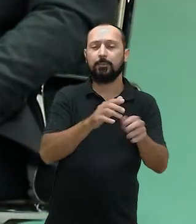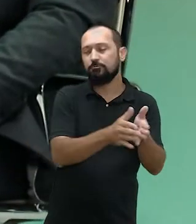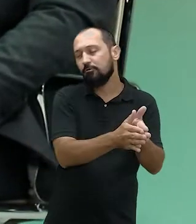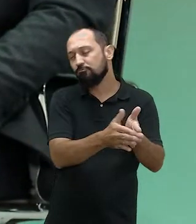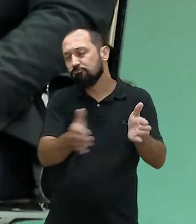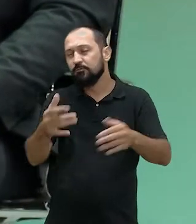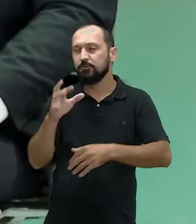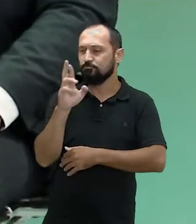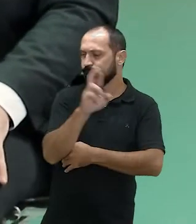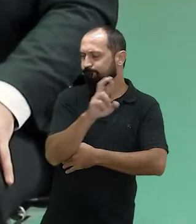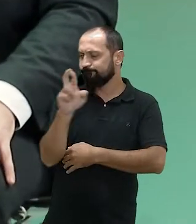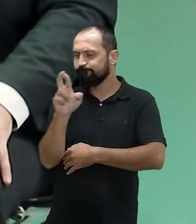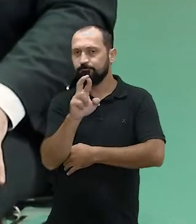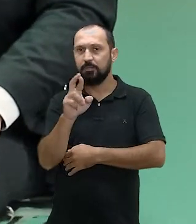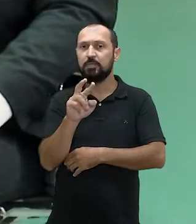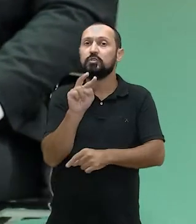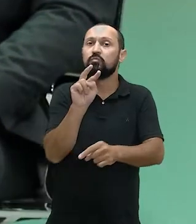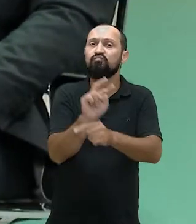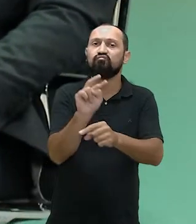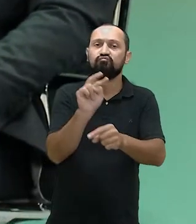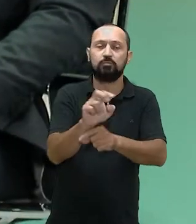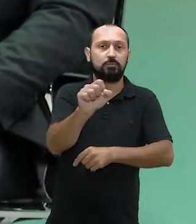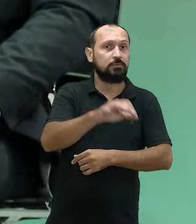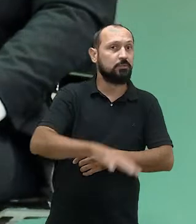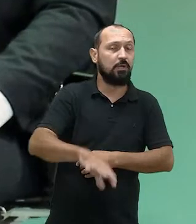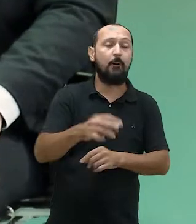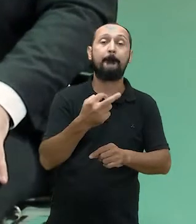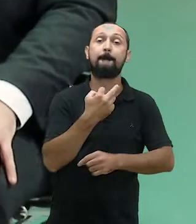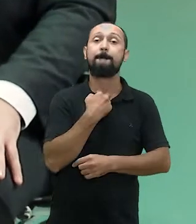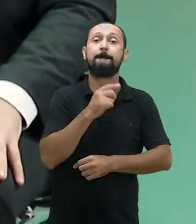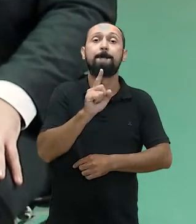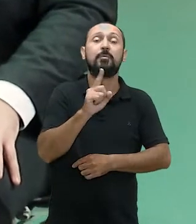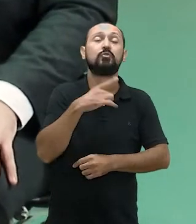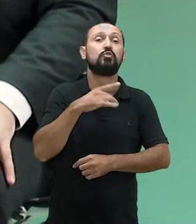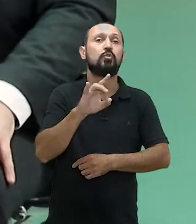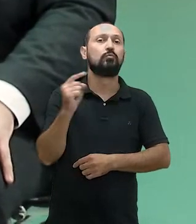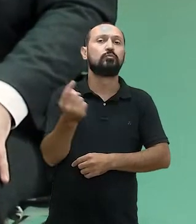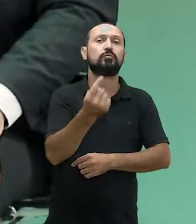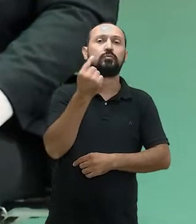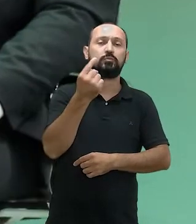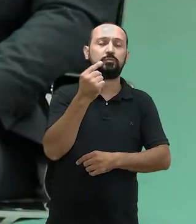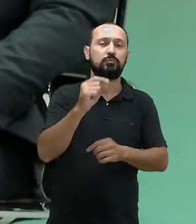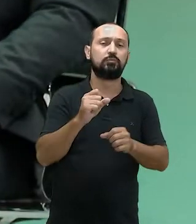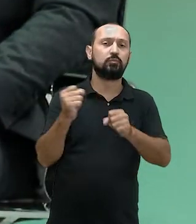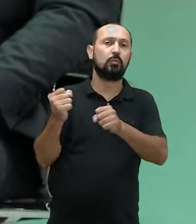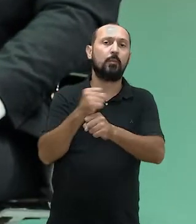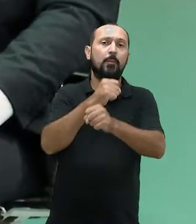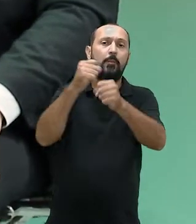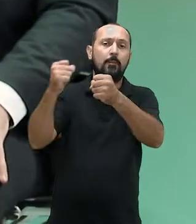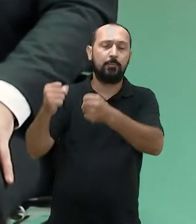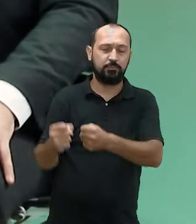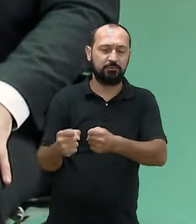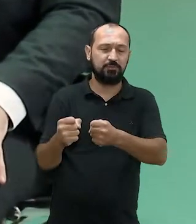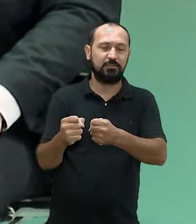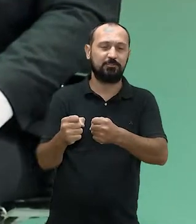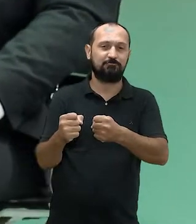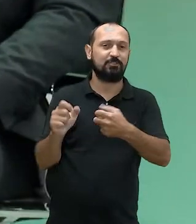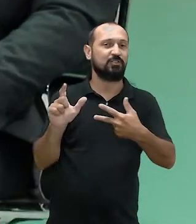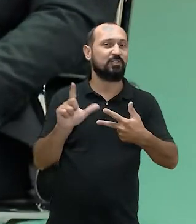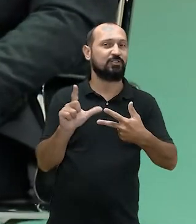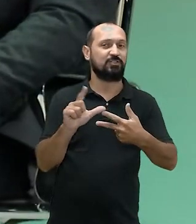execução. E esse controle social a gente não deve depender apenas do Poder Legislativo,